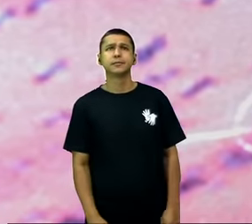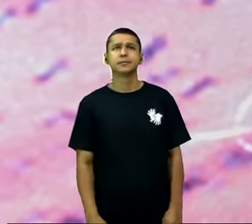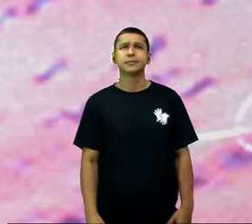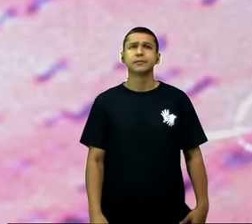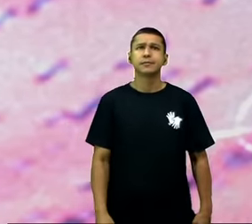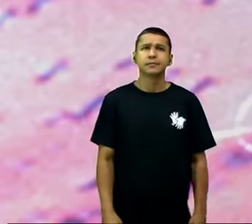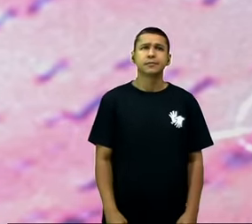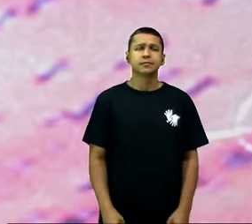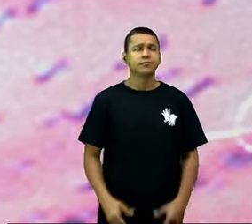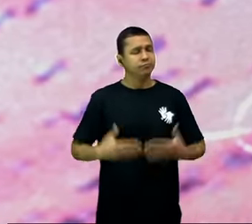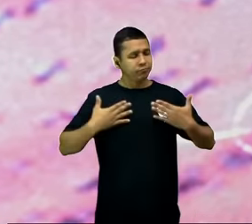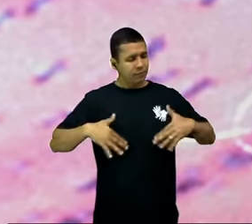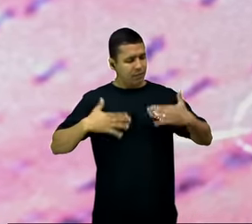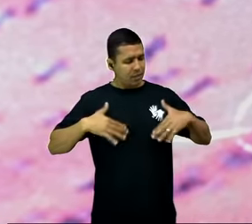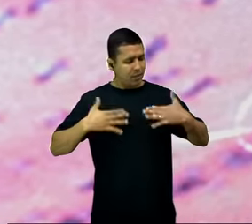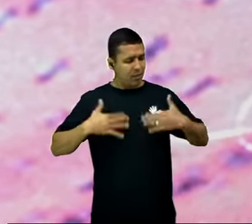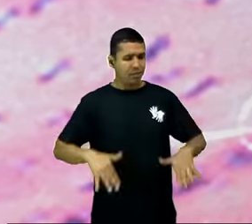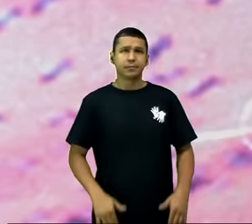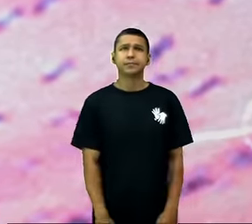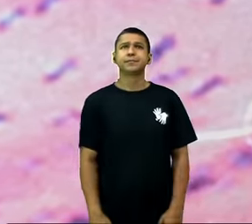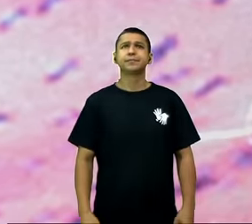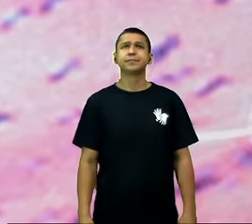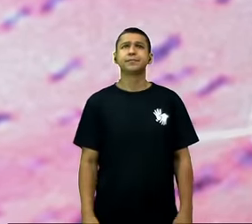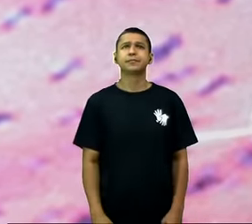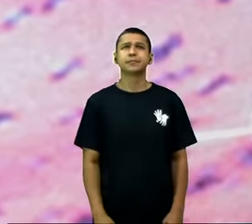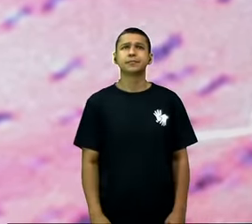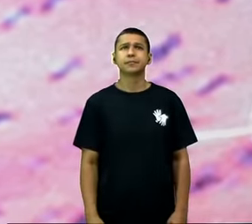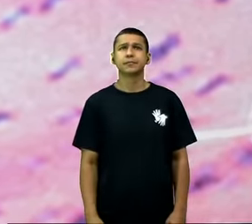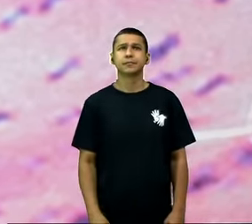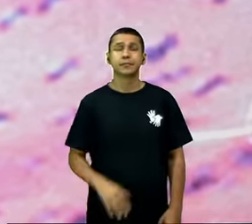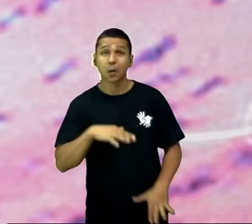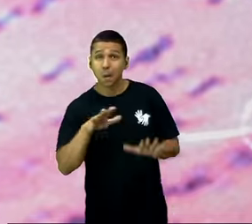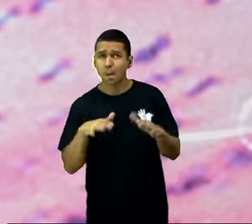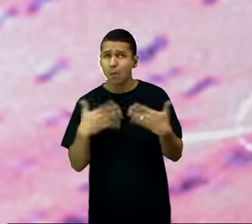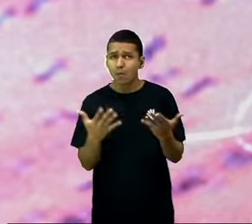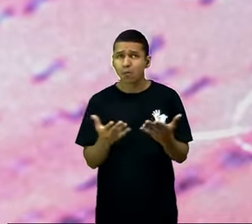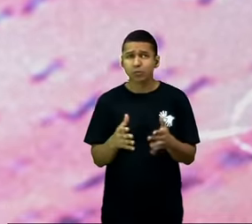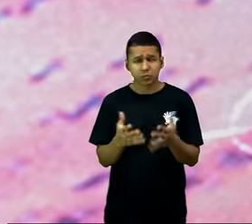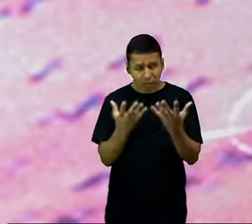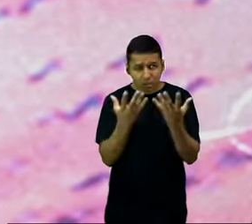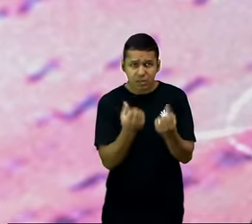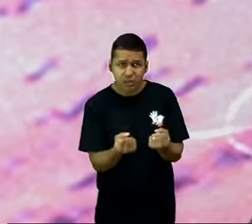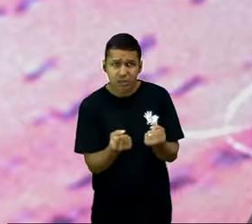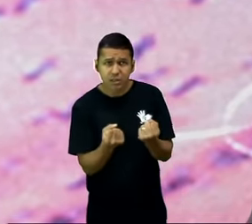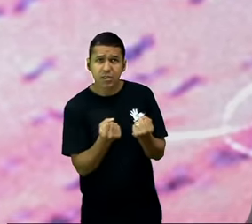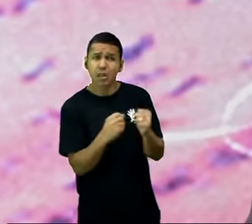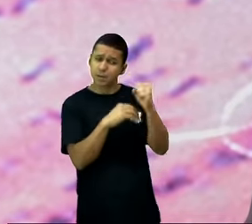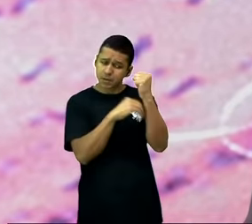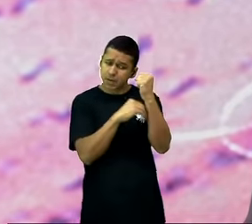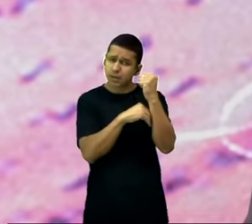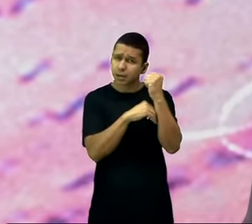E fica tranquilo. Então pega esse código aqui do reino de Deus, você nunca mais esquecer.